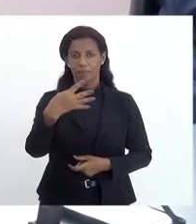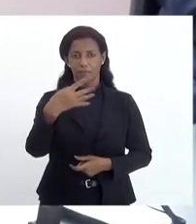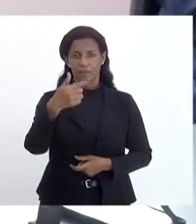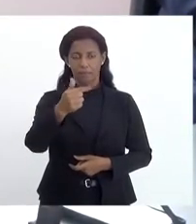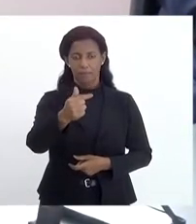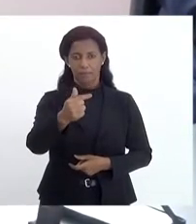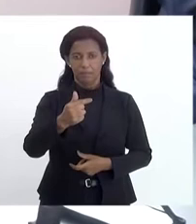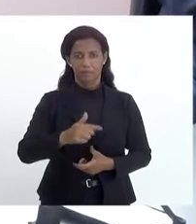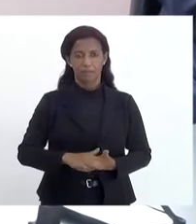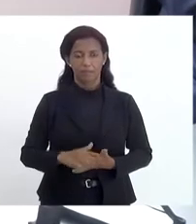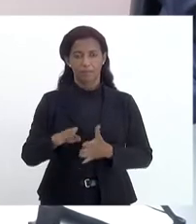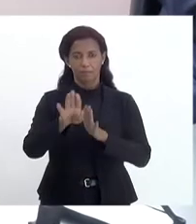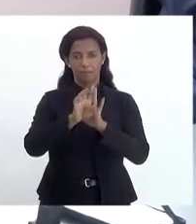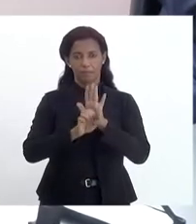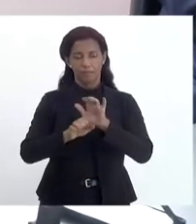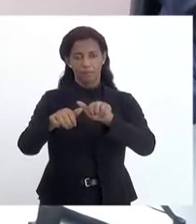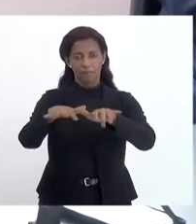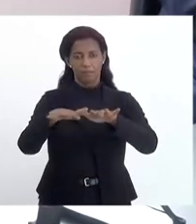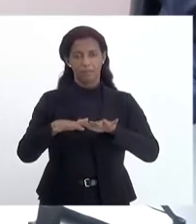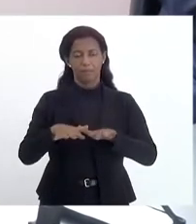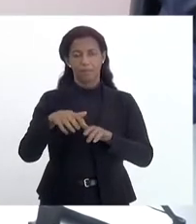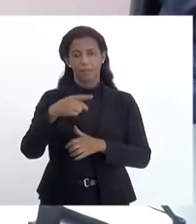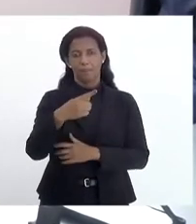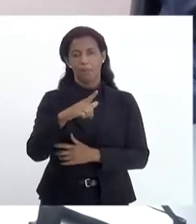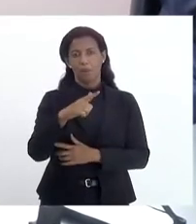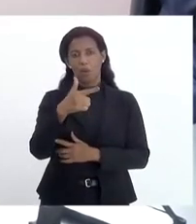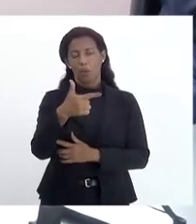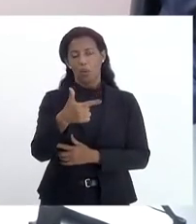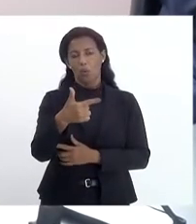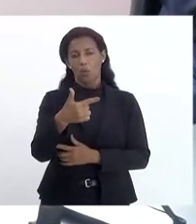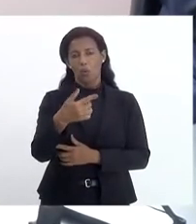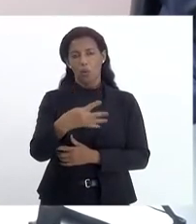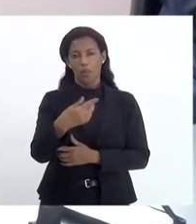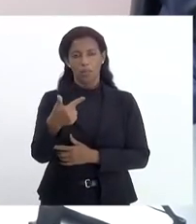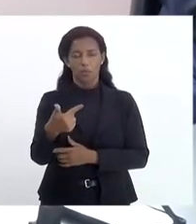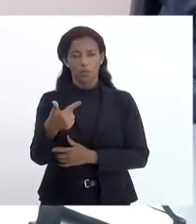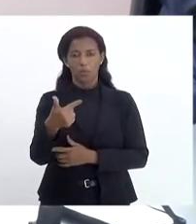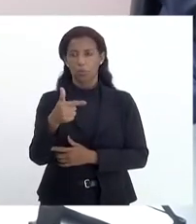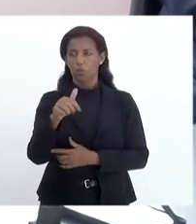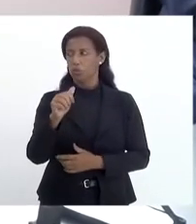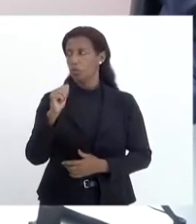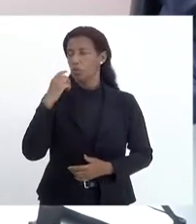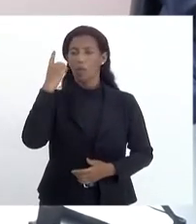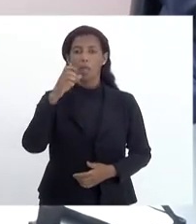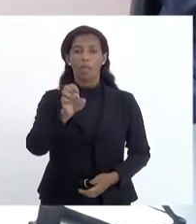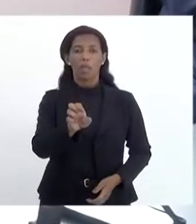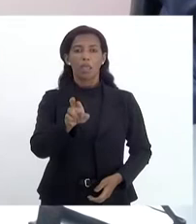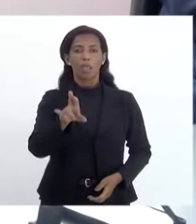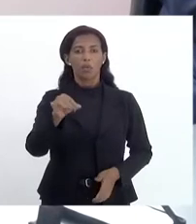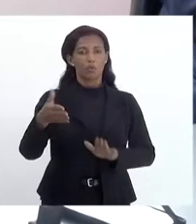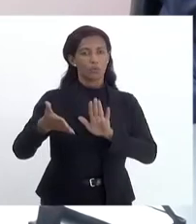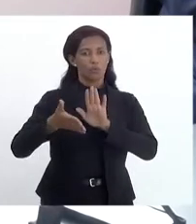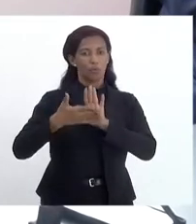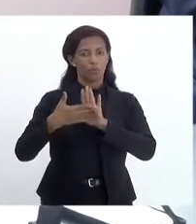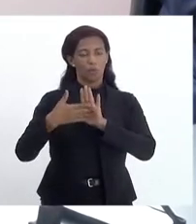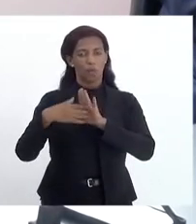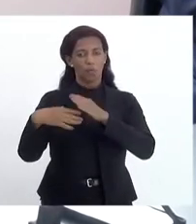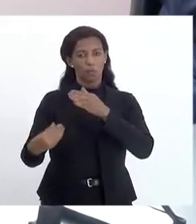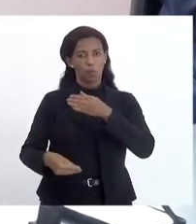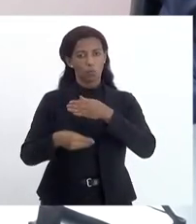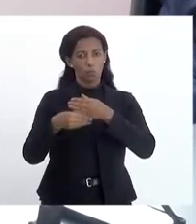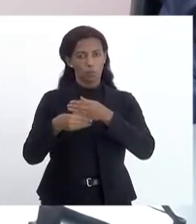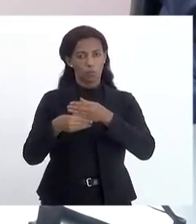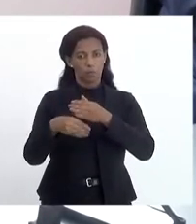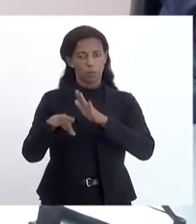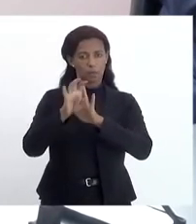47. Emendas de plenário ao projeto de lei 4162/2021, de autoria do deputado Eurico Júnior. Parecer é favorável com subemenda e